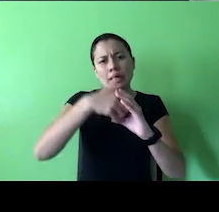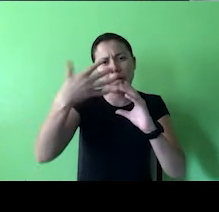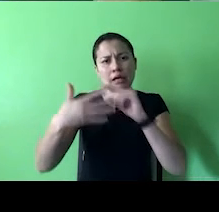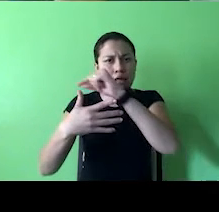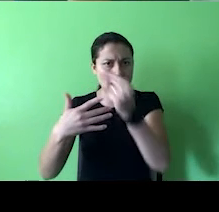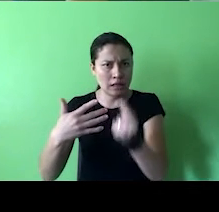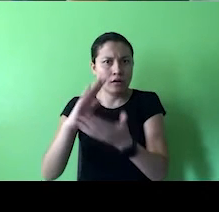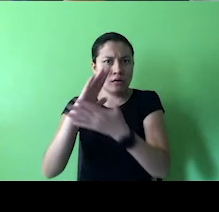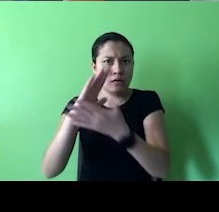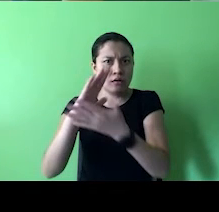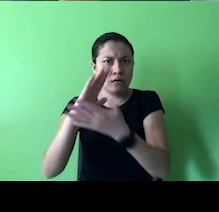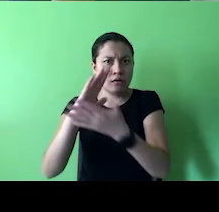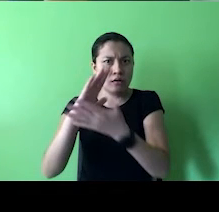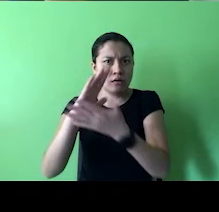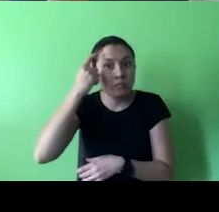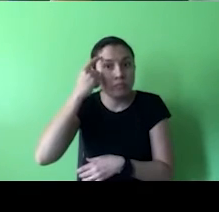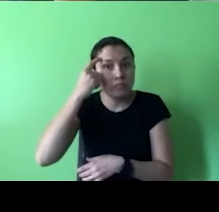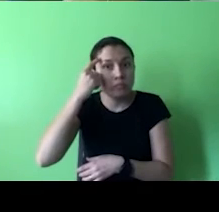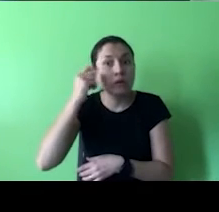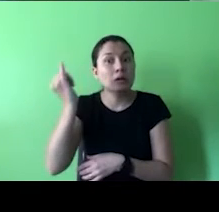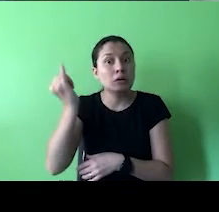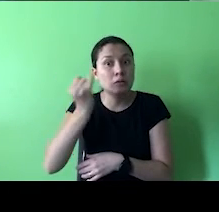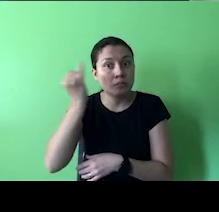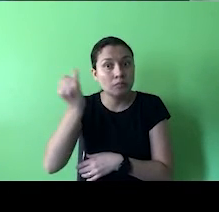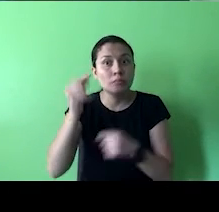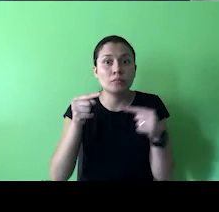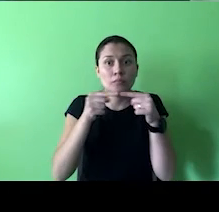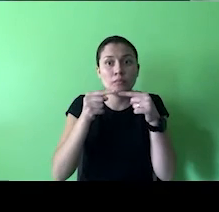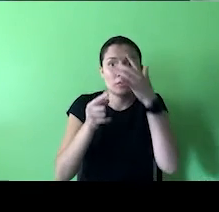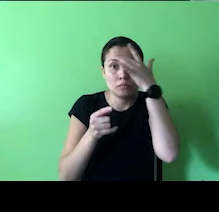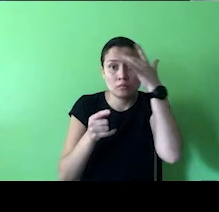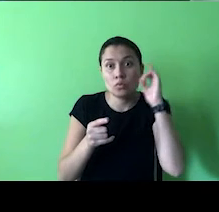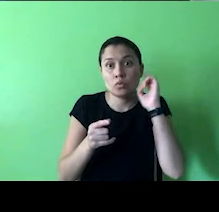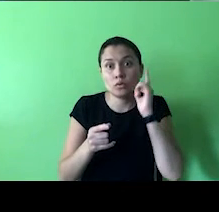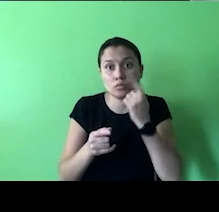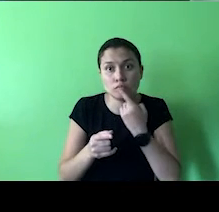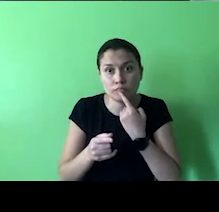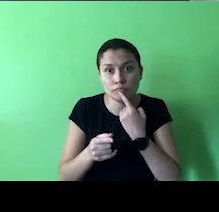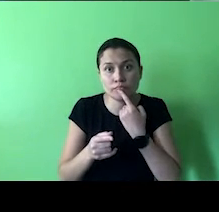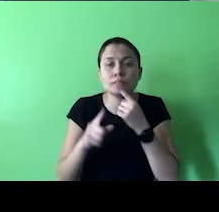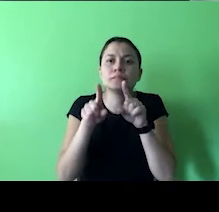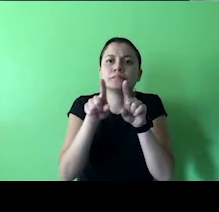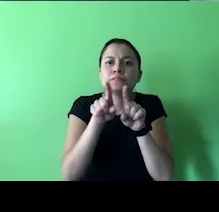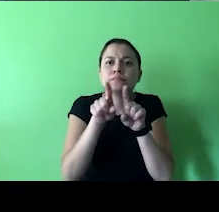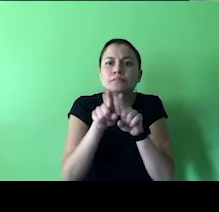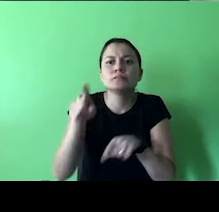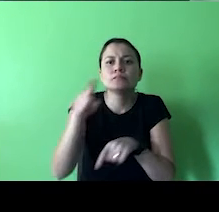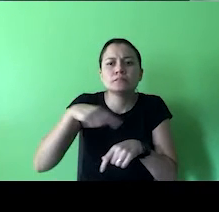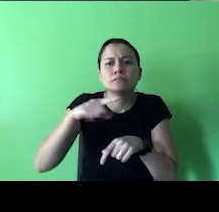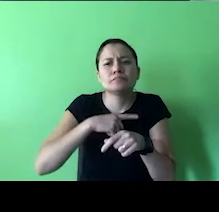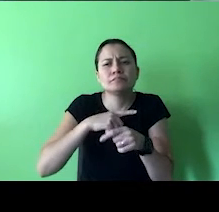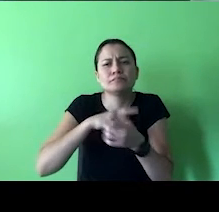gente considera importante recrutar e entender da pessoa surda, para no momento de exploratório a gente ter uma